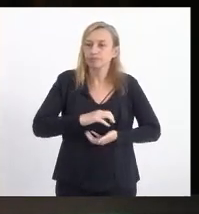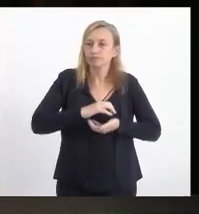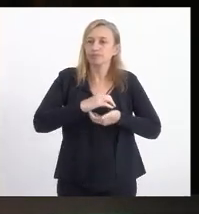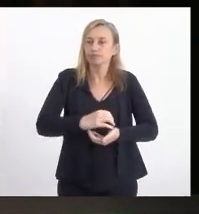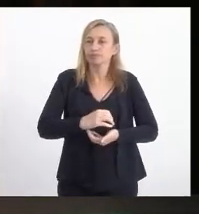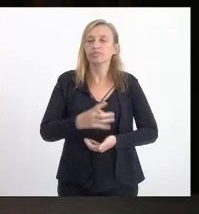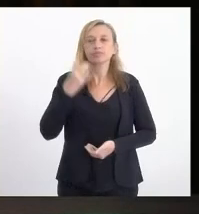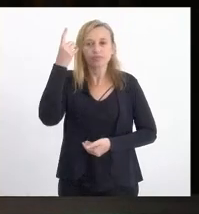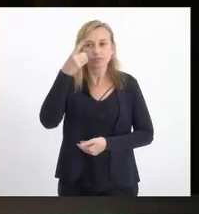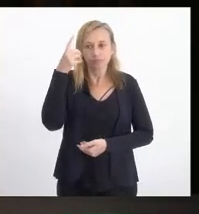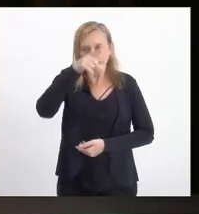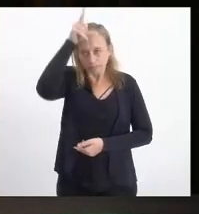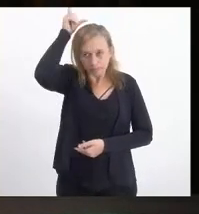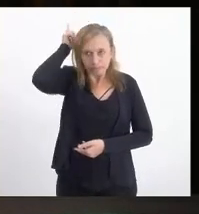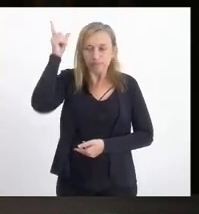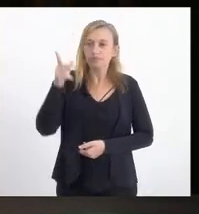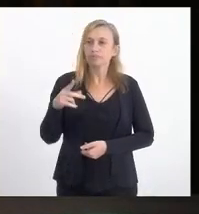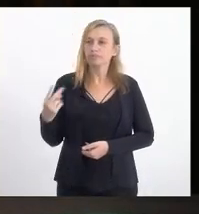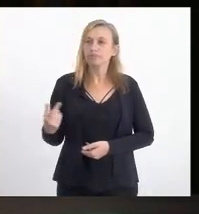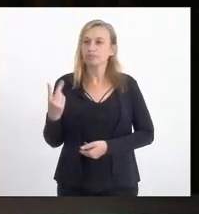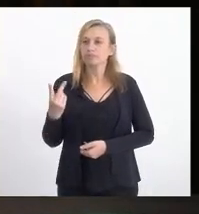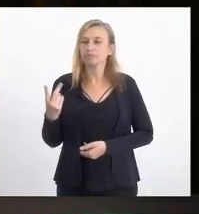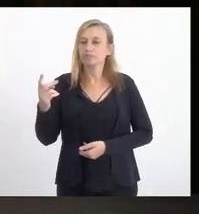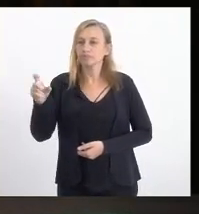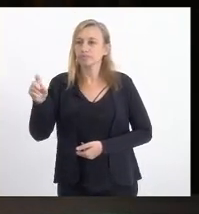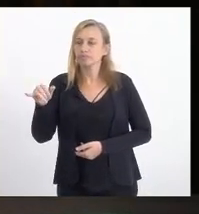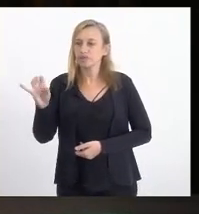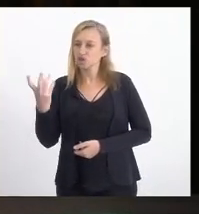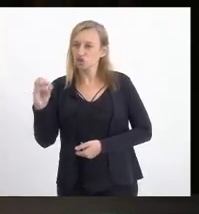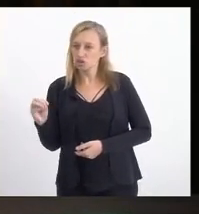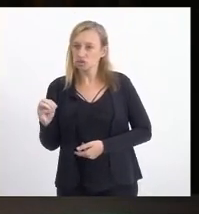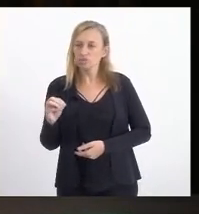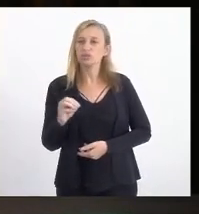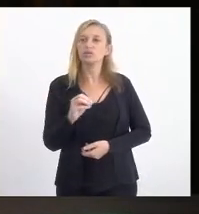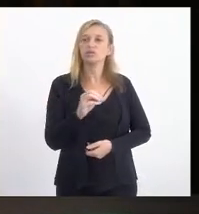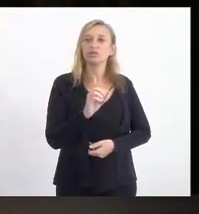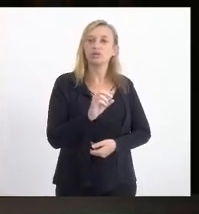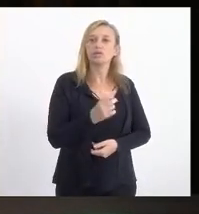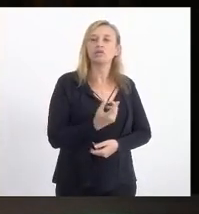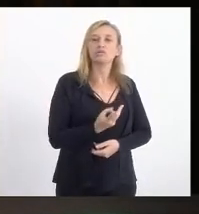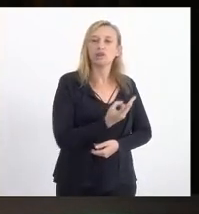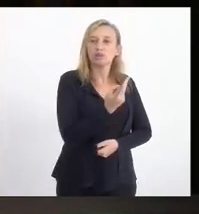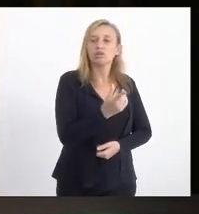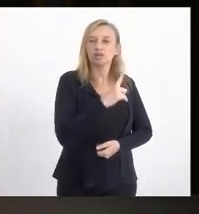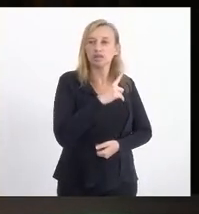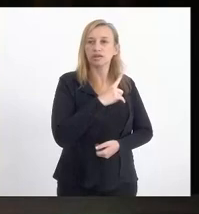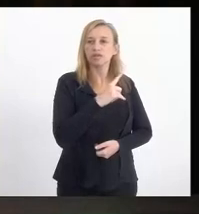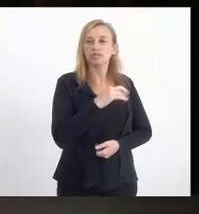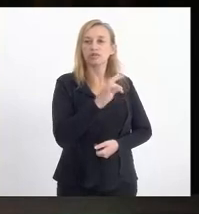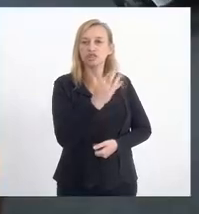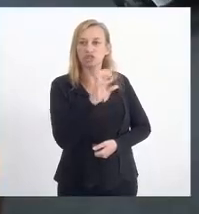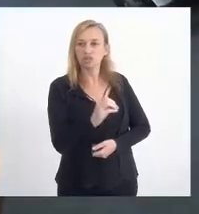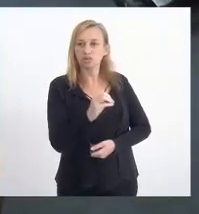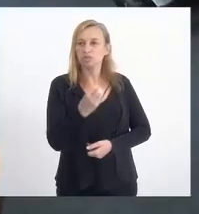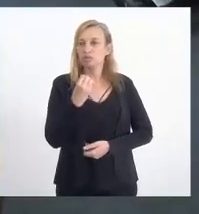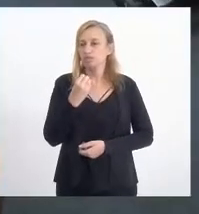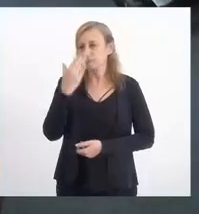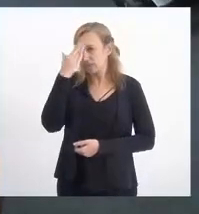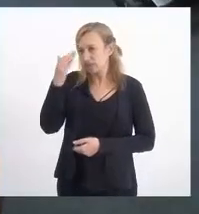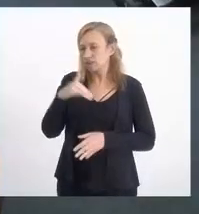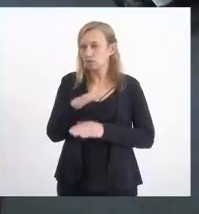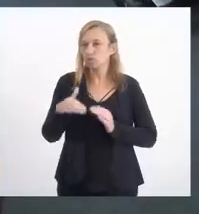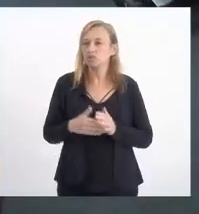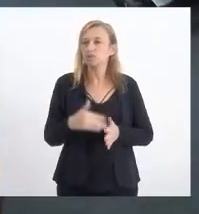que é o Luis Paulo o que vale para Chico vale para Francisco Obrigado a todos um bom dia